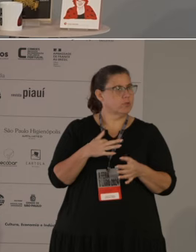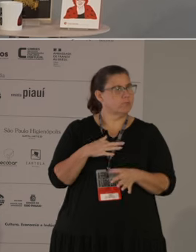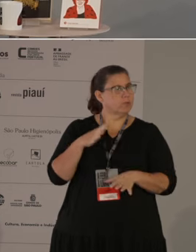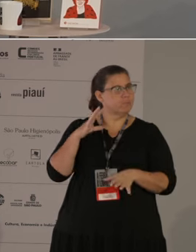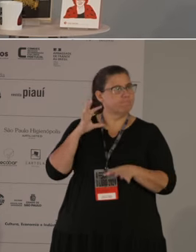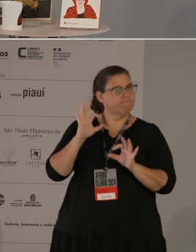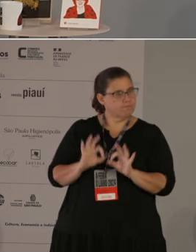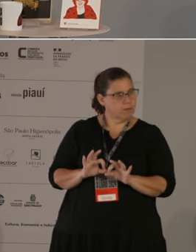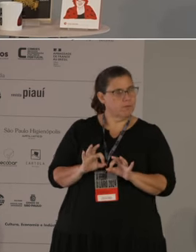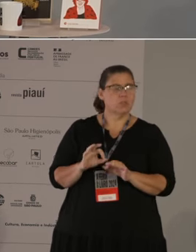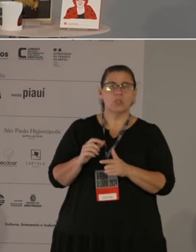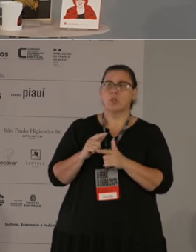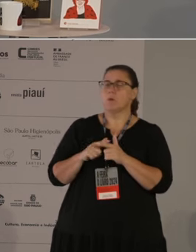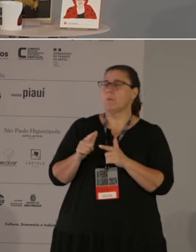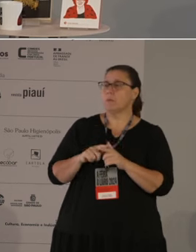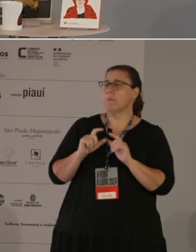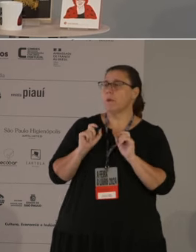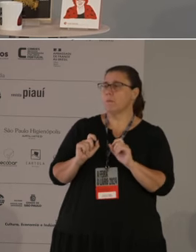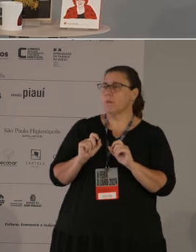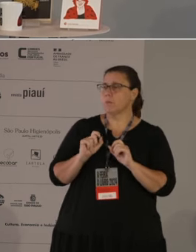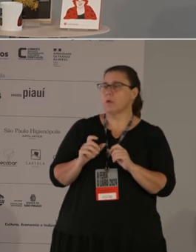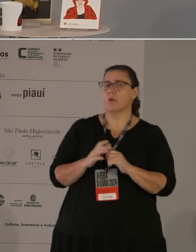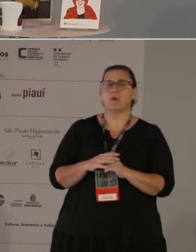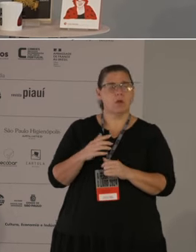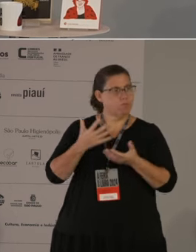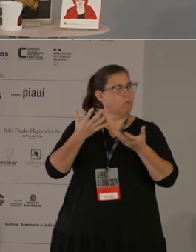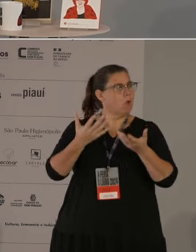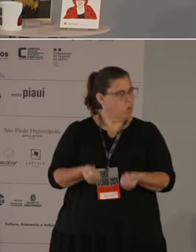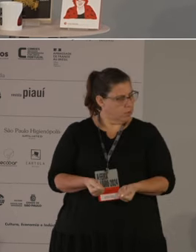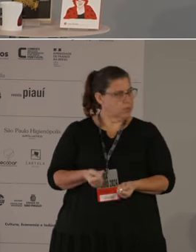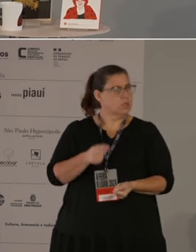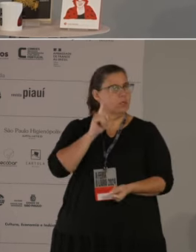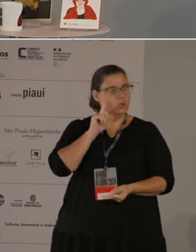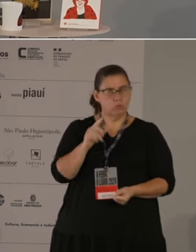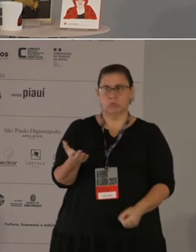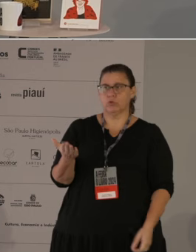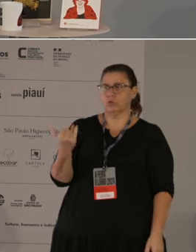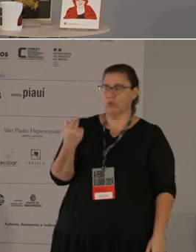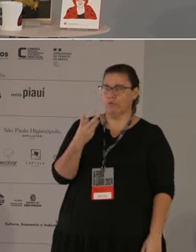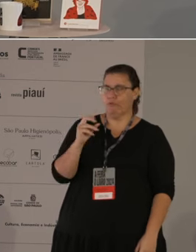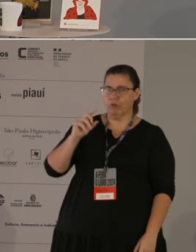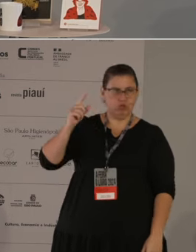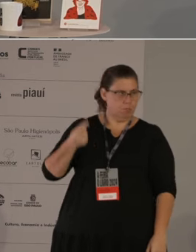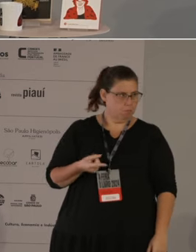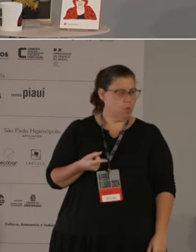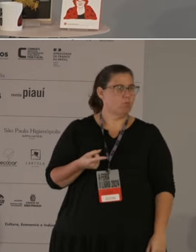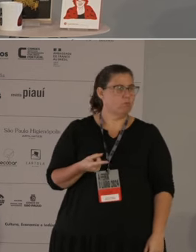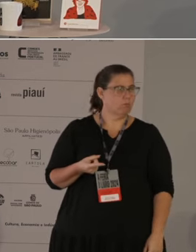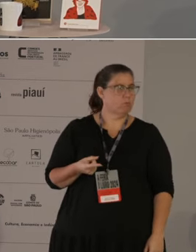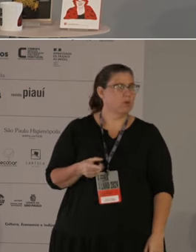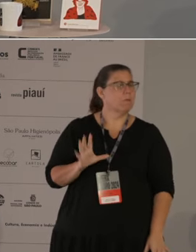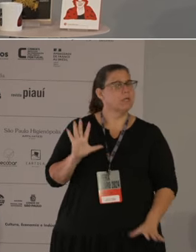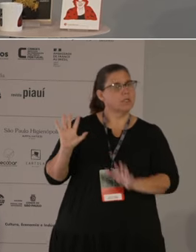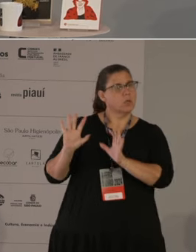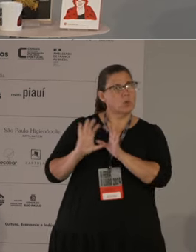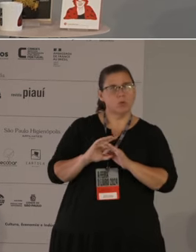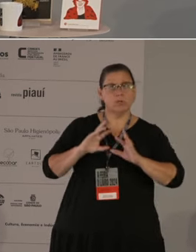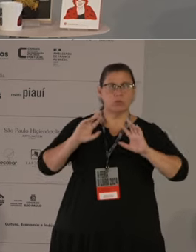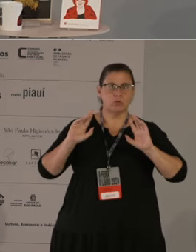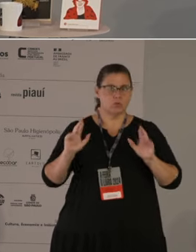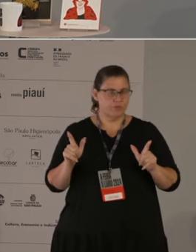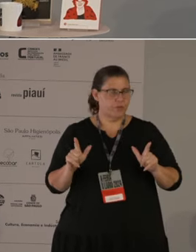grande problema, que é o seguinte, eu aceito essas datas antigas de mais de 20 mil anos. Elas vêm de vários contextos diferentes, o Piauí,